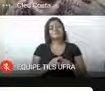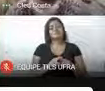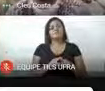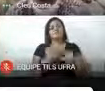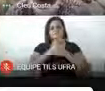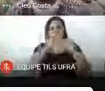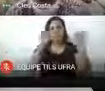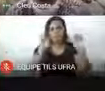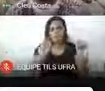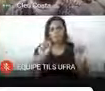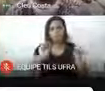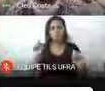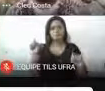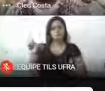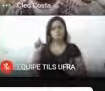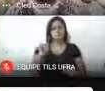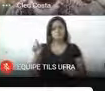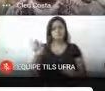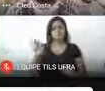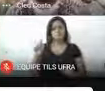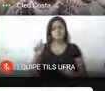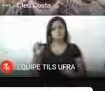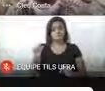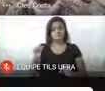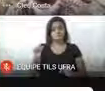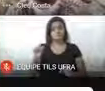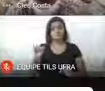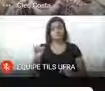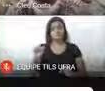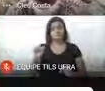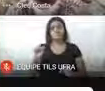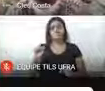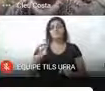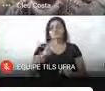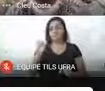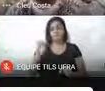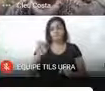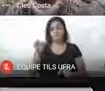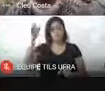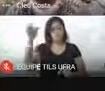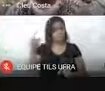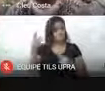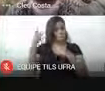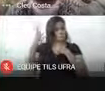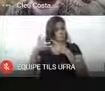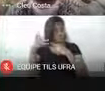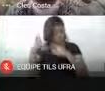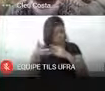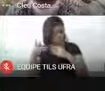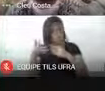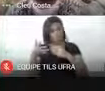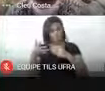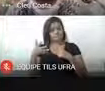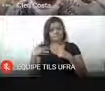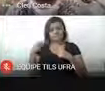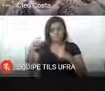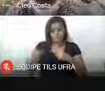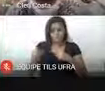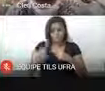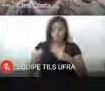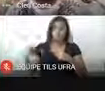Flávia estará conosco daqui a dois encontros, né? Próximo encontro, fora o próximo encontro, no outro, a